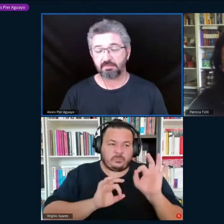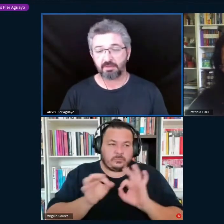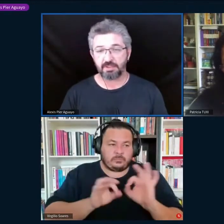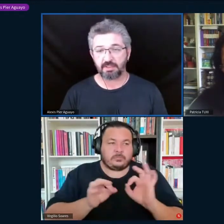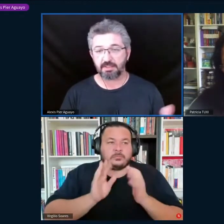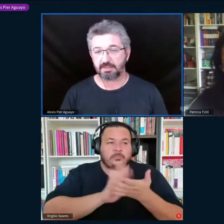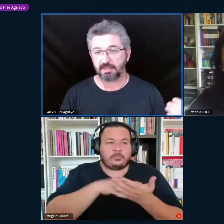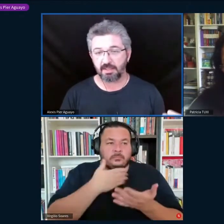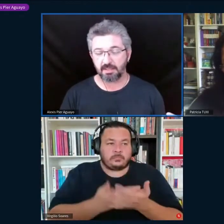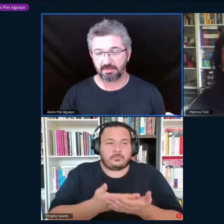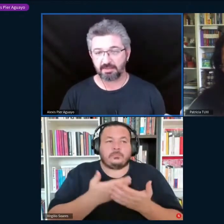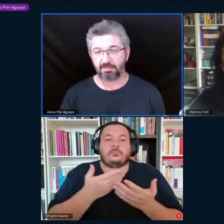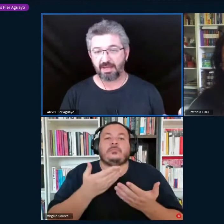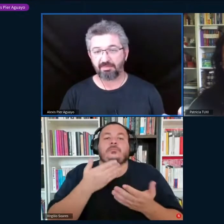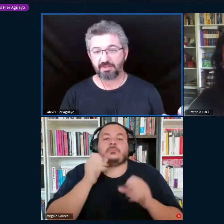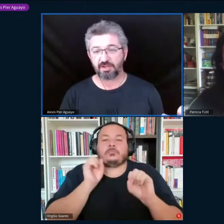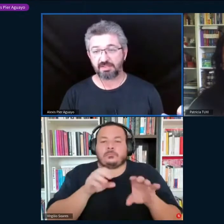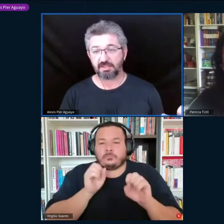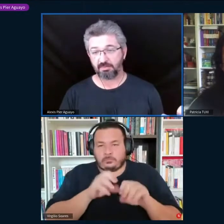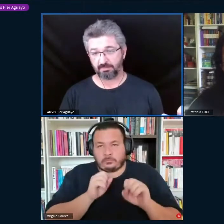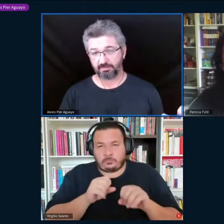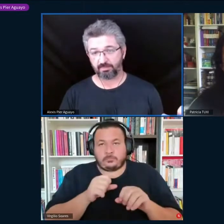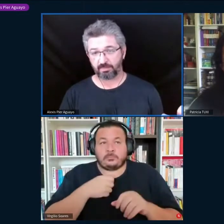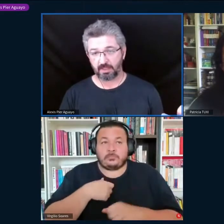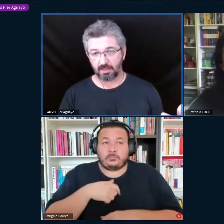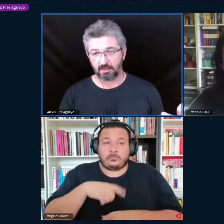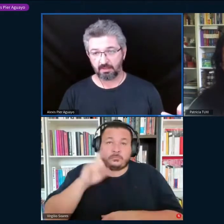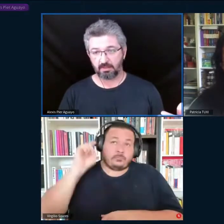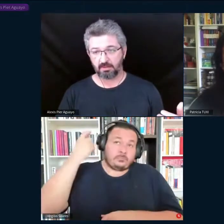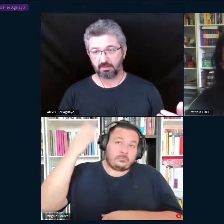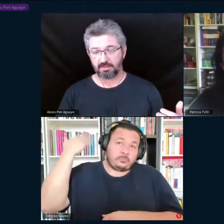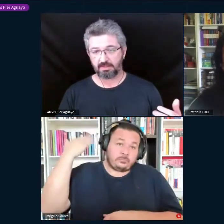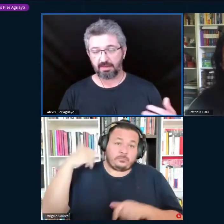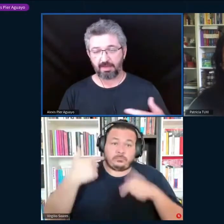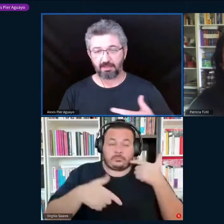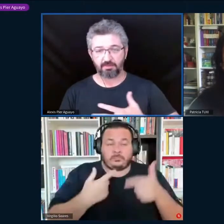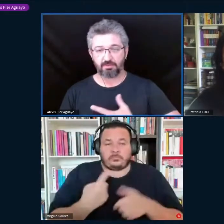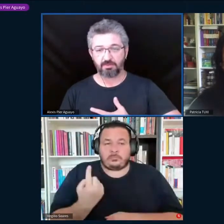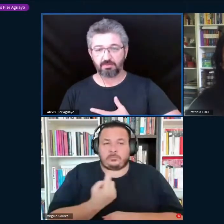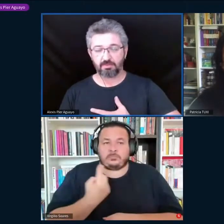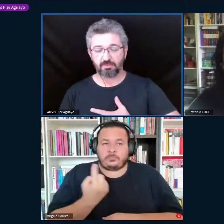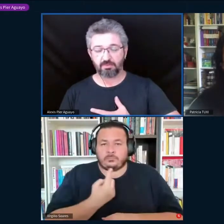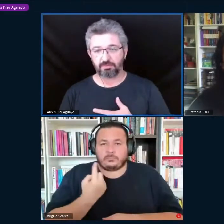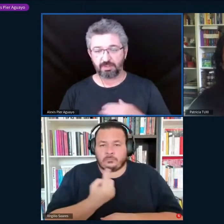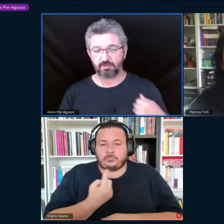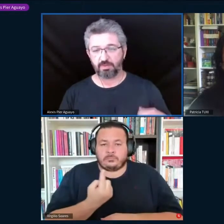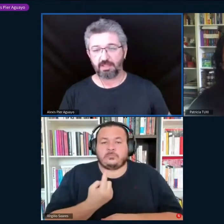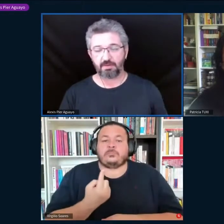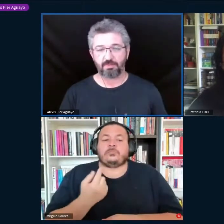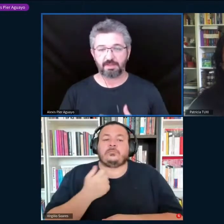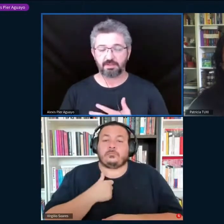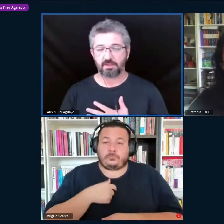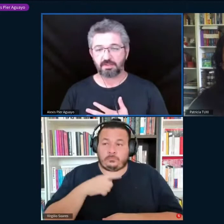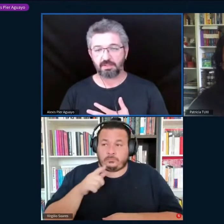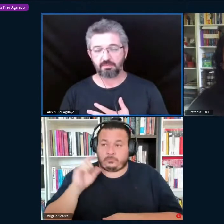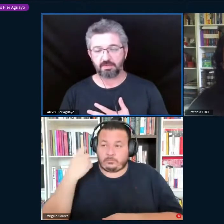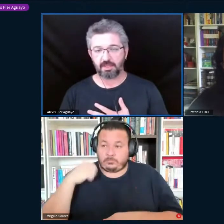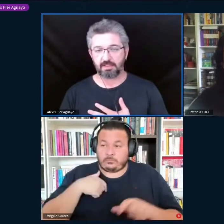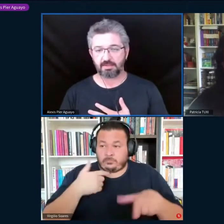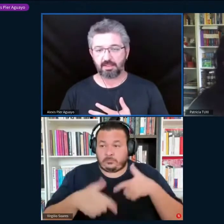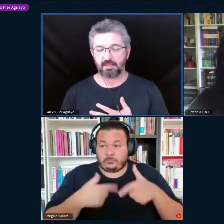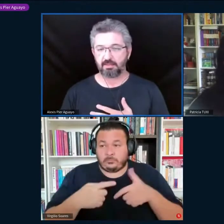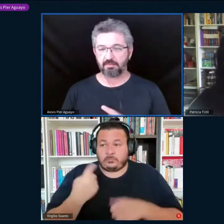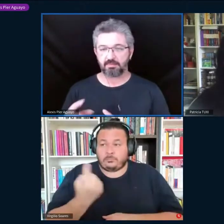na educação, onde antes se trabalhava sozinho. Esse trabalho que o intérprete fazia